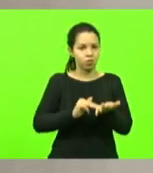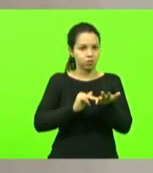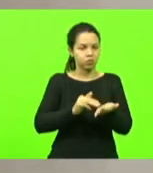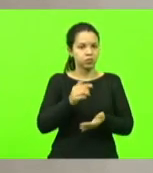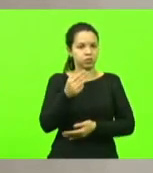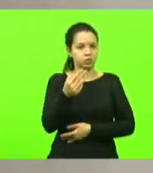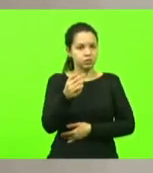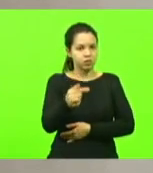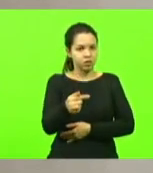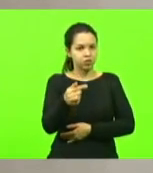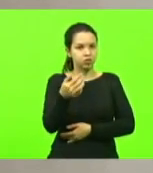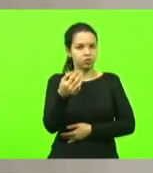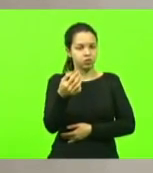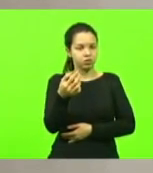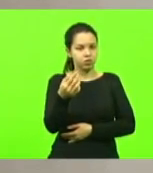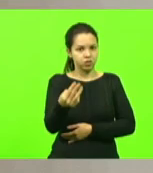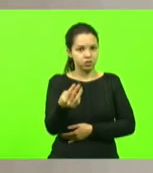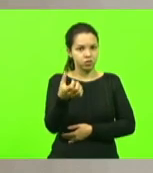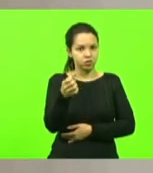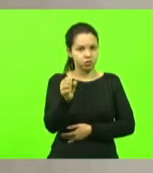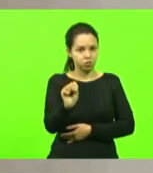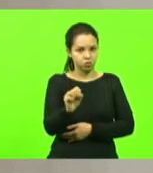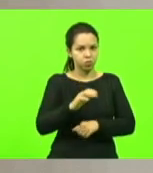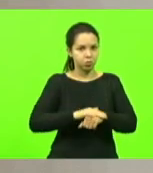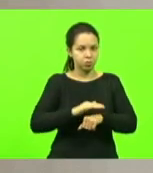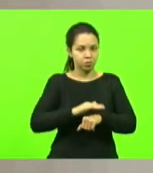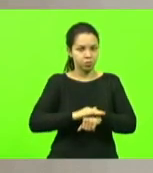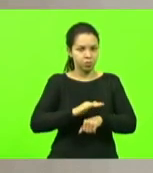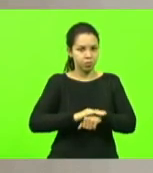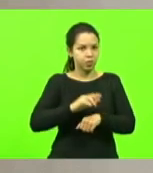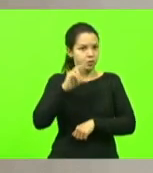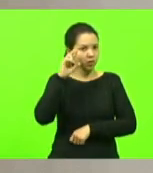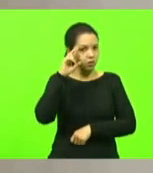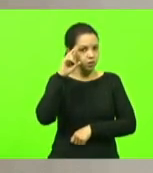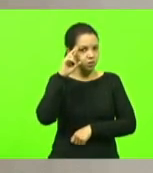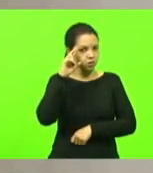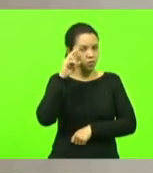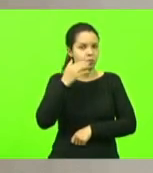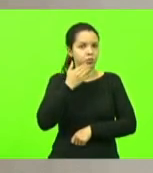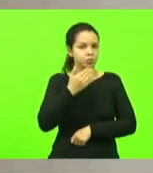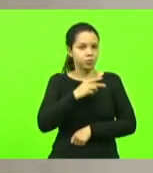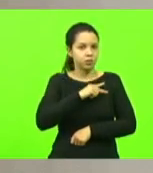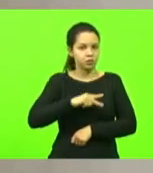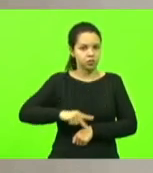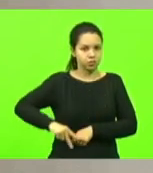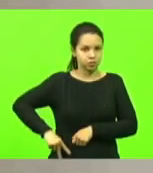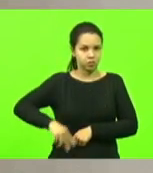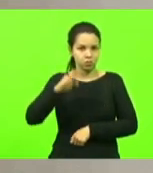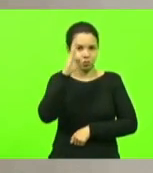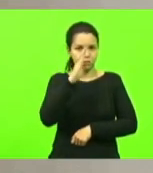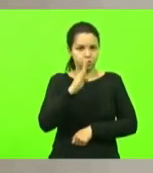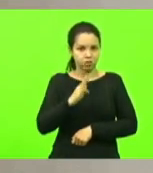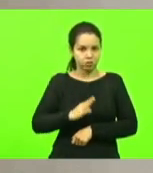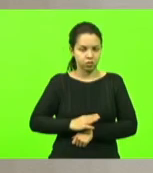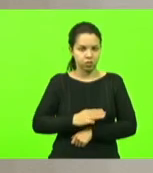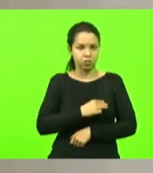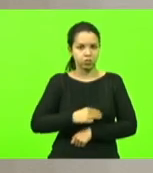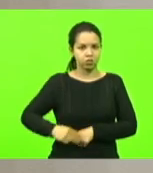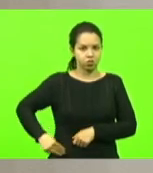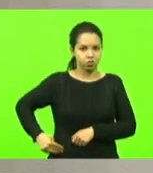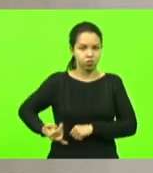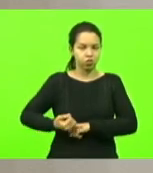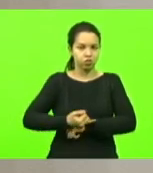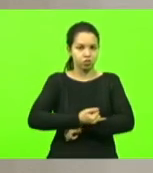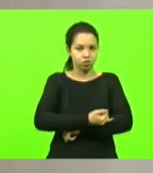738, deputado Ricardo Alba, apelando ao presidente da República e o ministro da Infraestrutura que seja